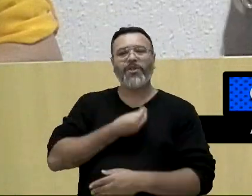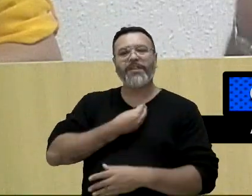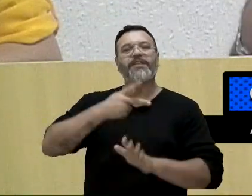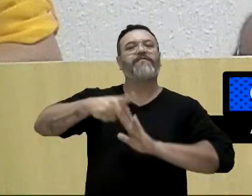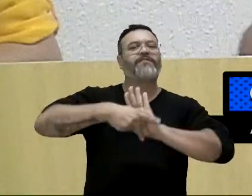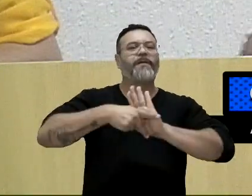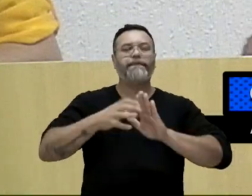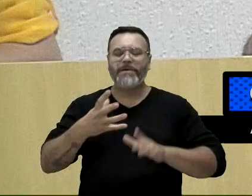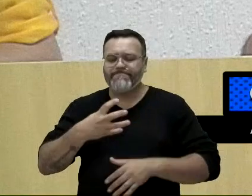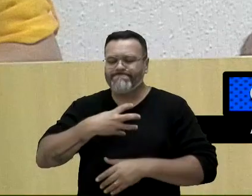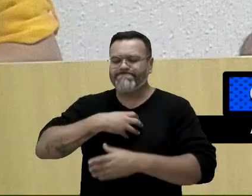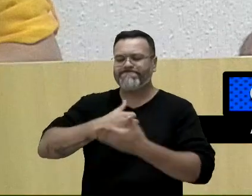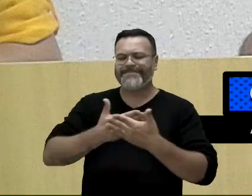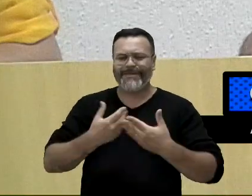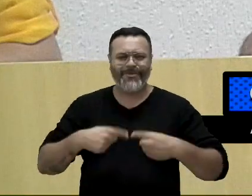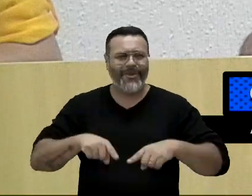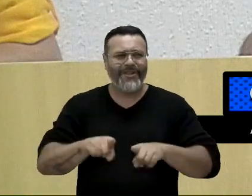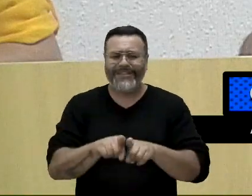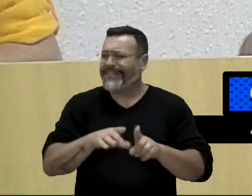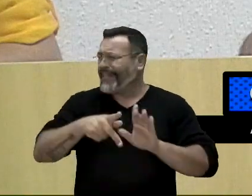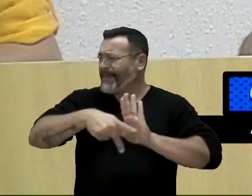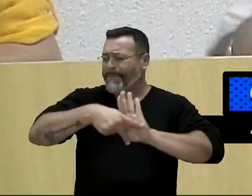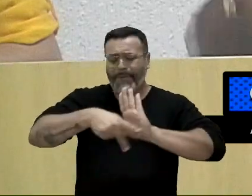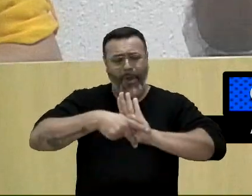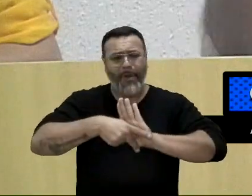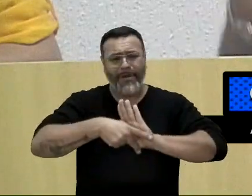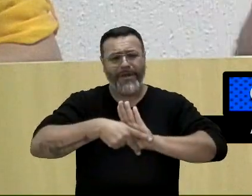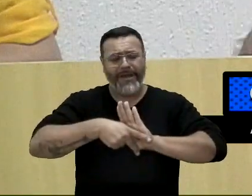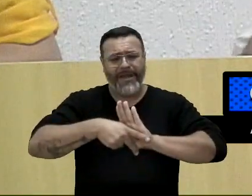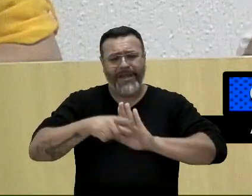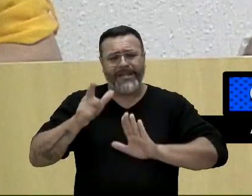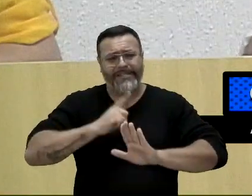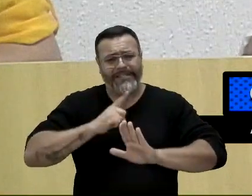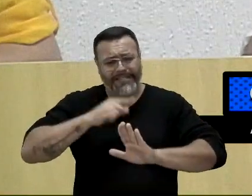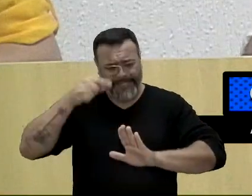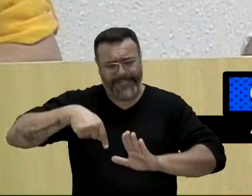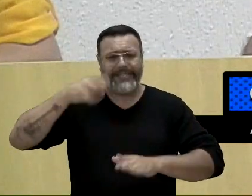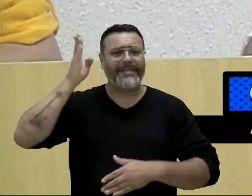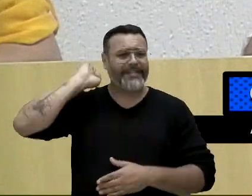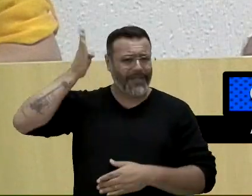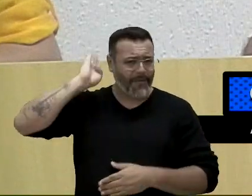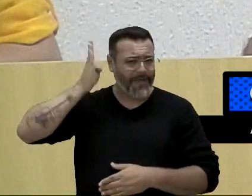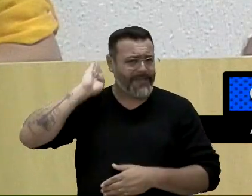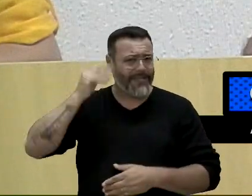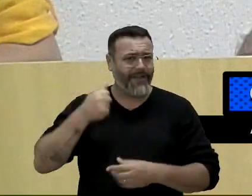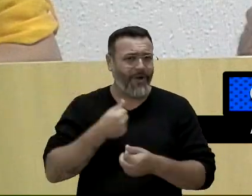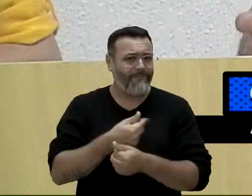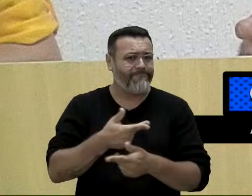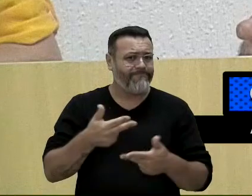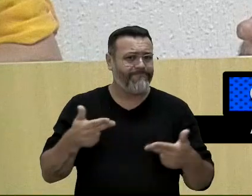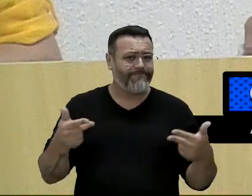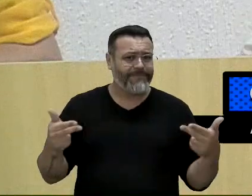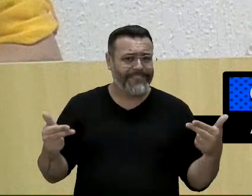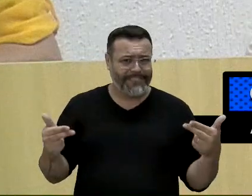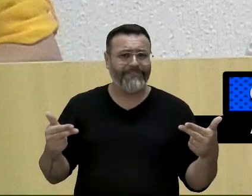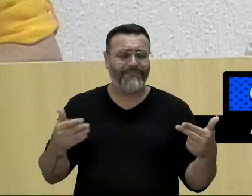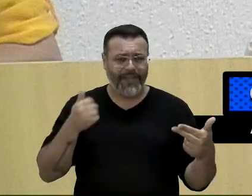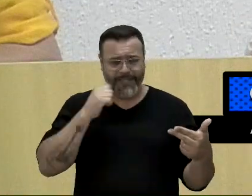estado emocional dela. E nós temos aqui em Taubaté muitas mães assim. Vocês não